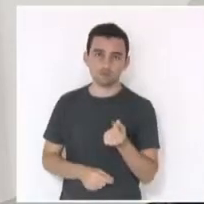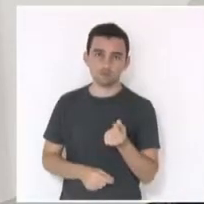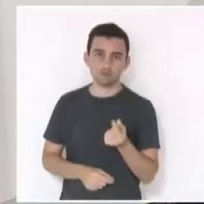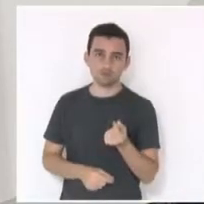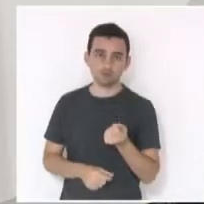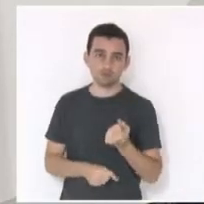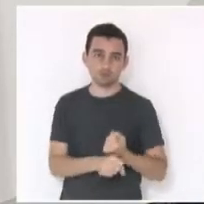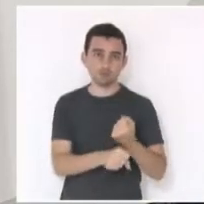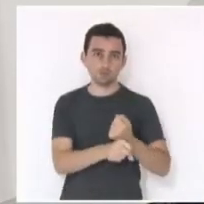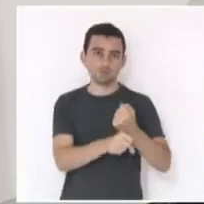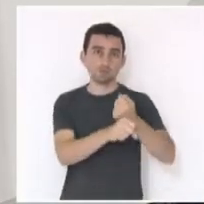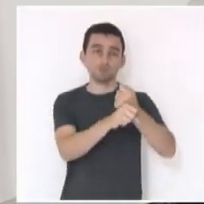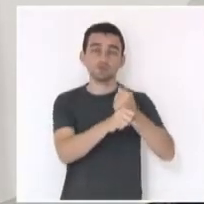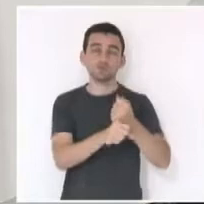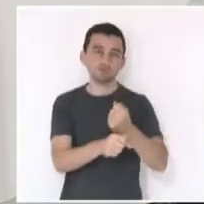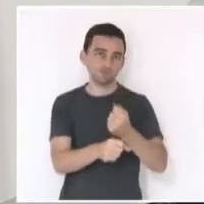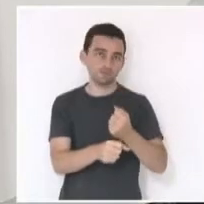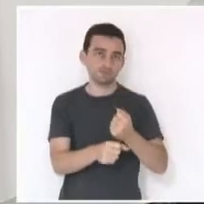presídios